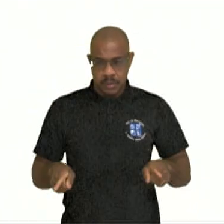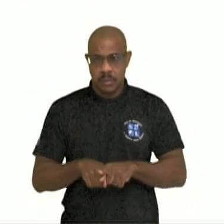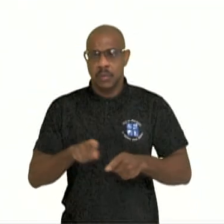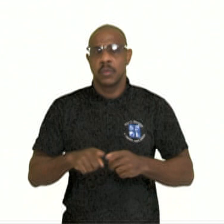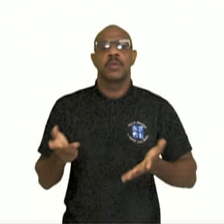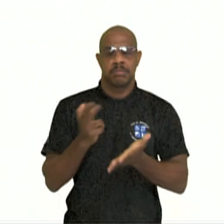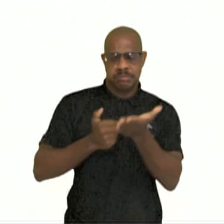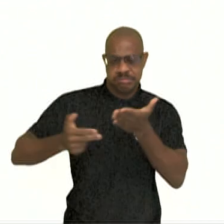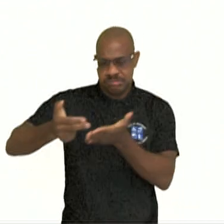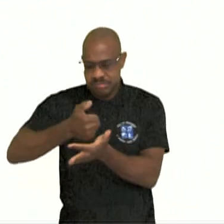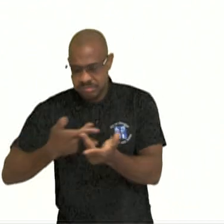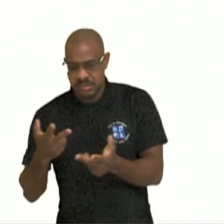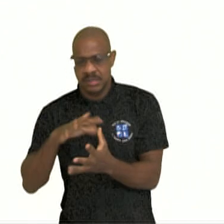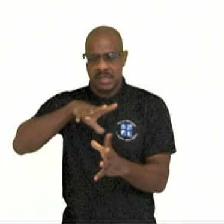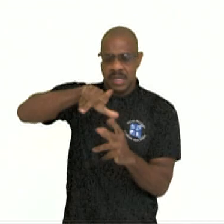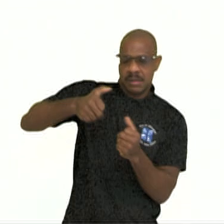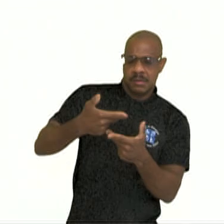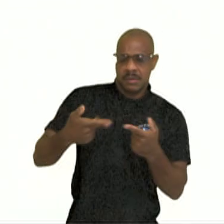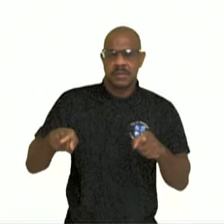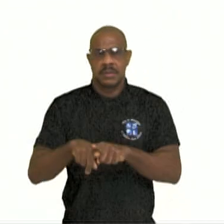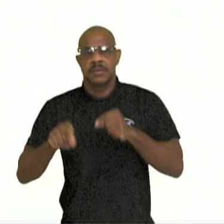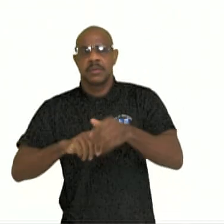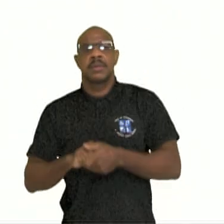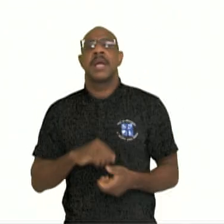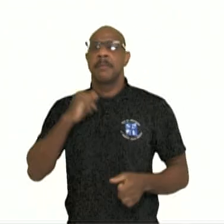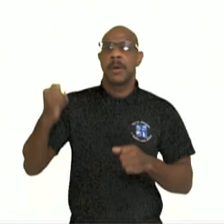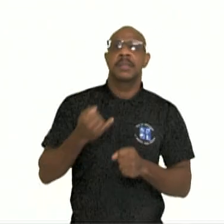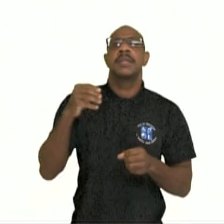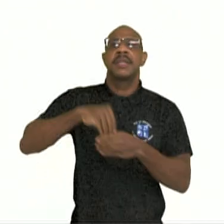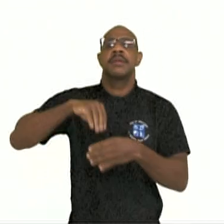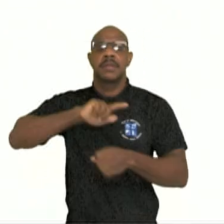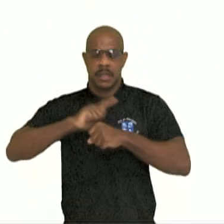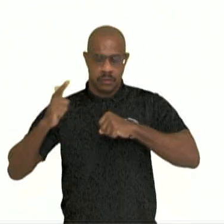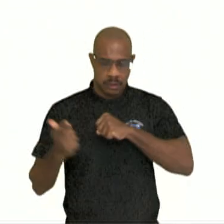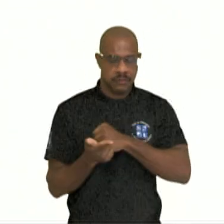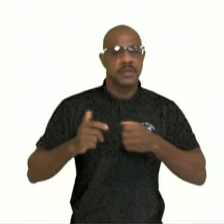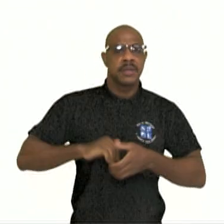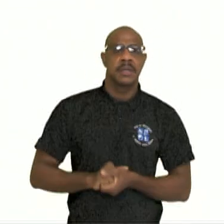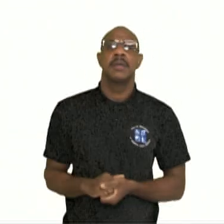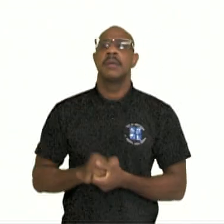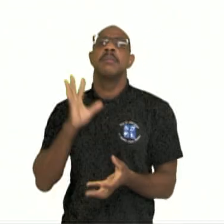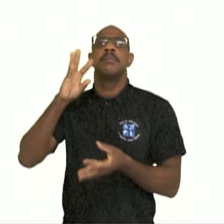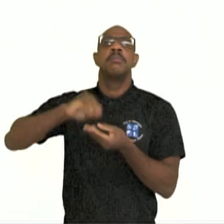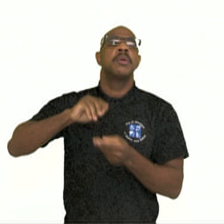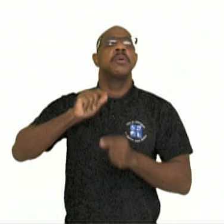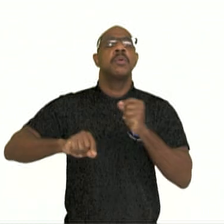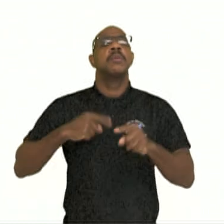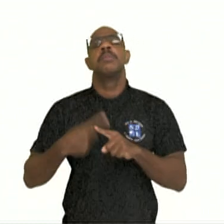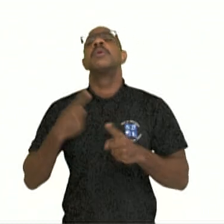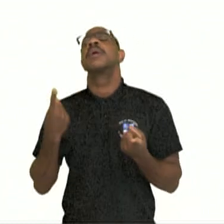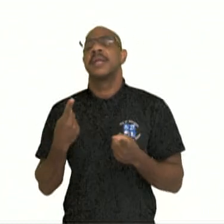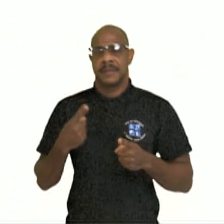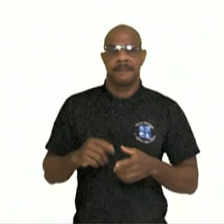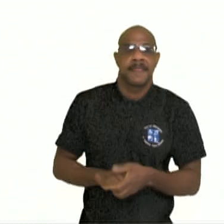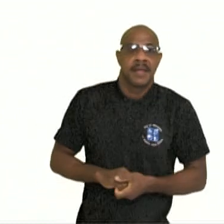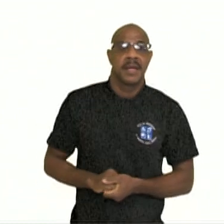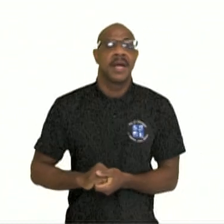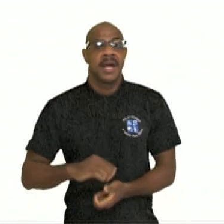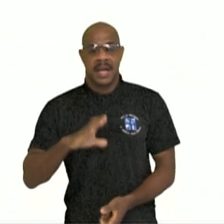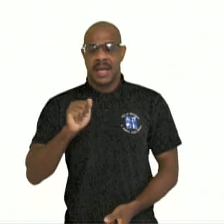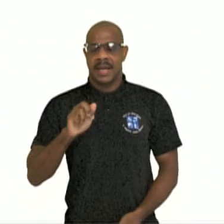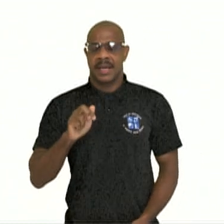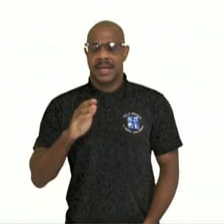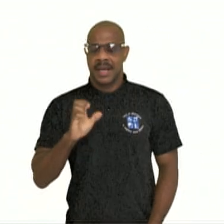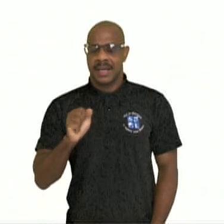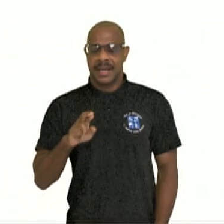cartografia, haja vista sua importância para a geografia. Então a gente vai fazer essa retomada justamente porque a cartografia, que é a ciência que